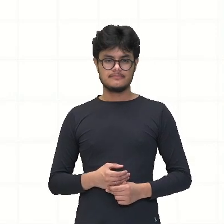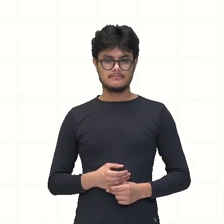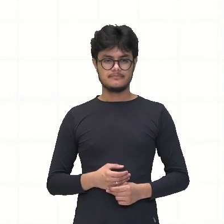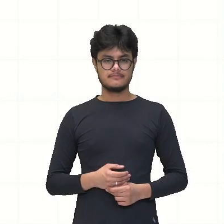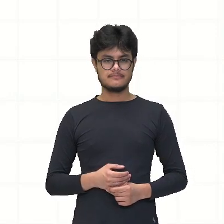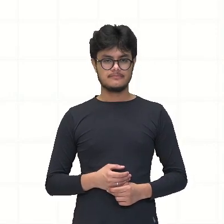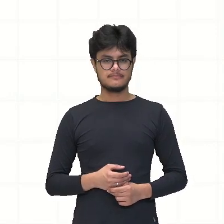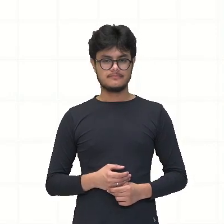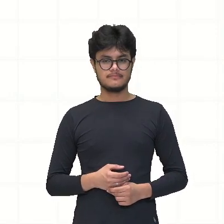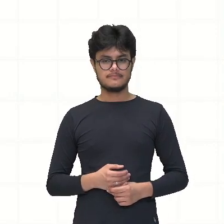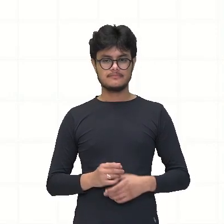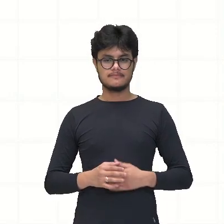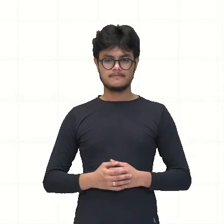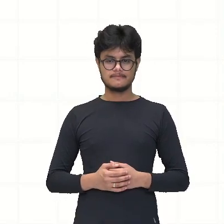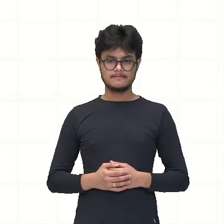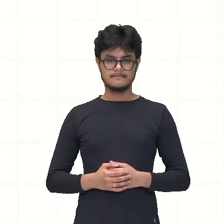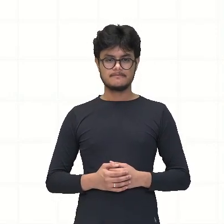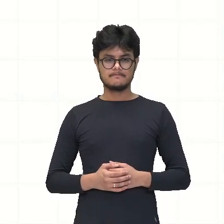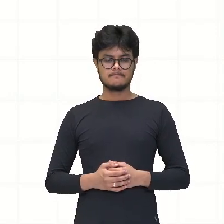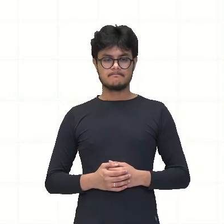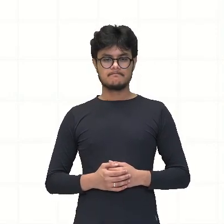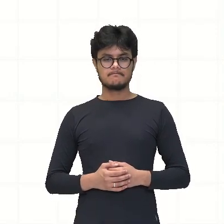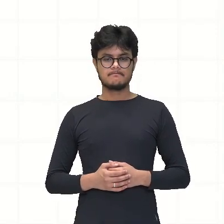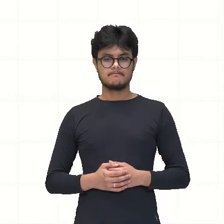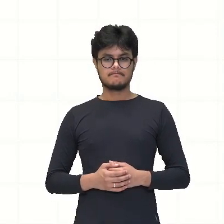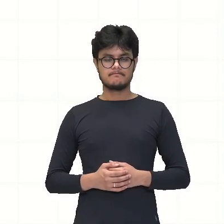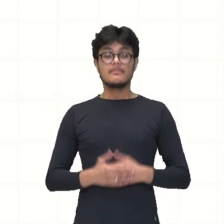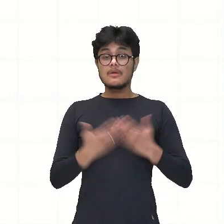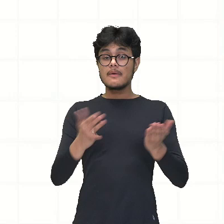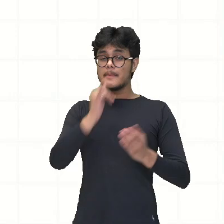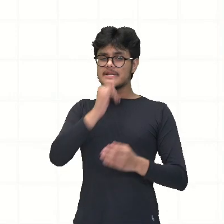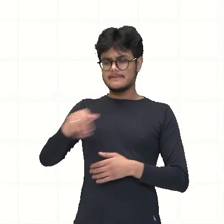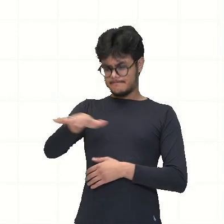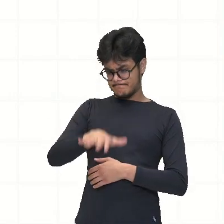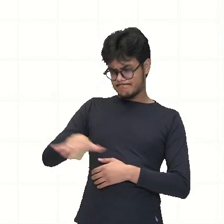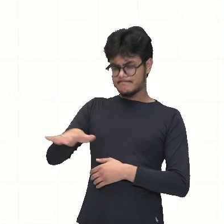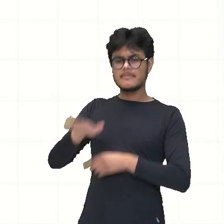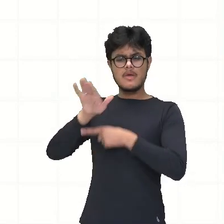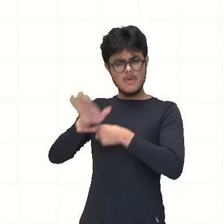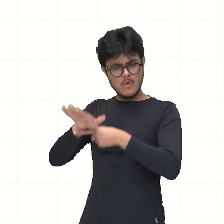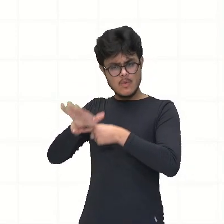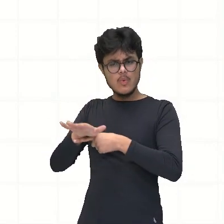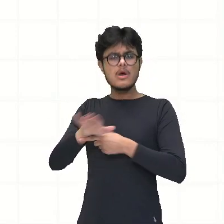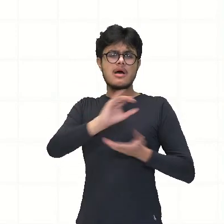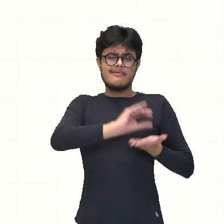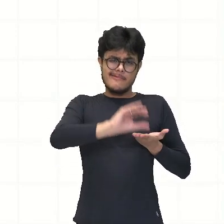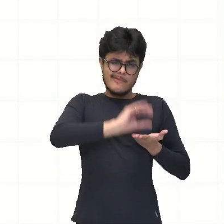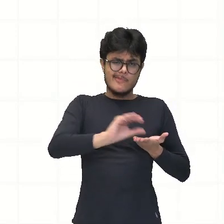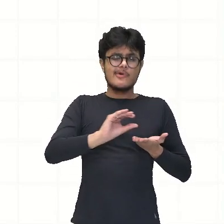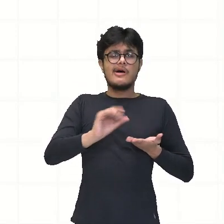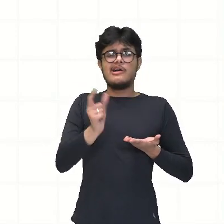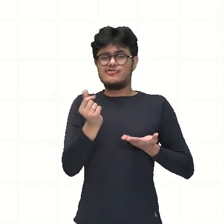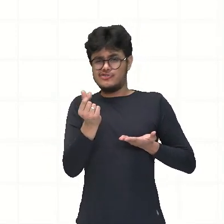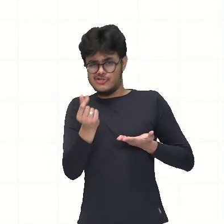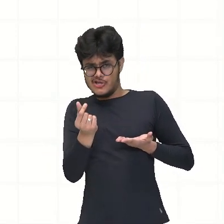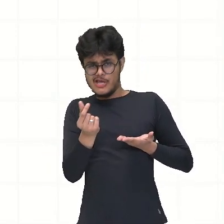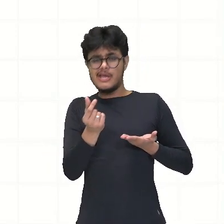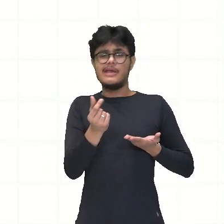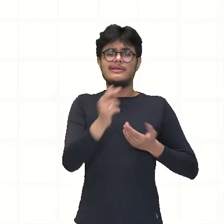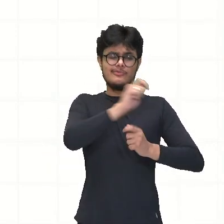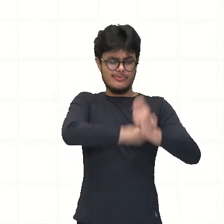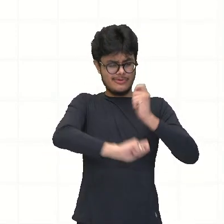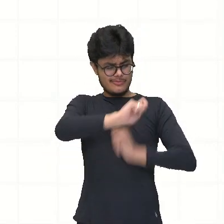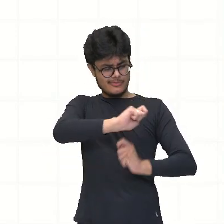Sudeste, ocorre devido à existência de programas sociais, né? Aí a gente tem o Bolsa Família, o crescimento econômico